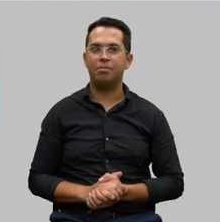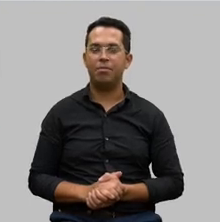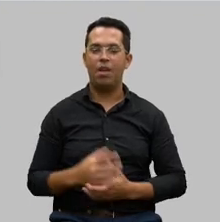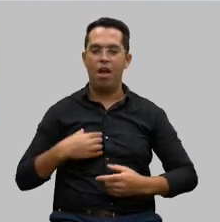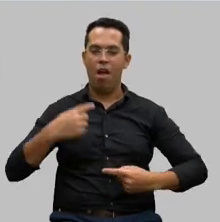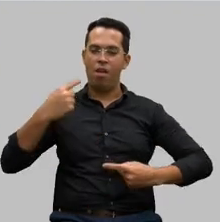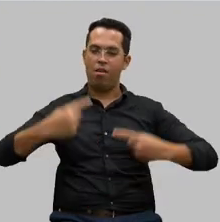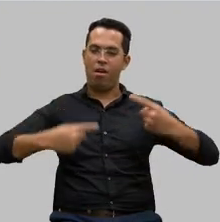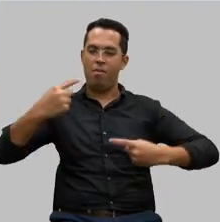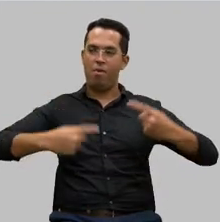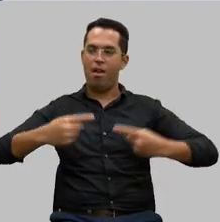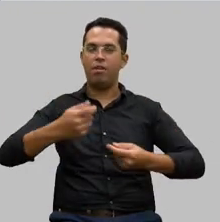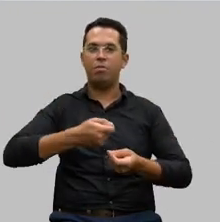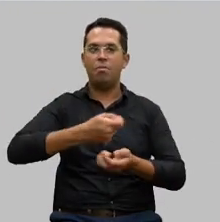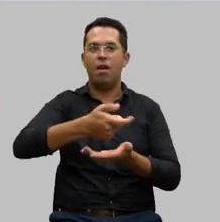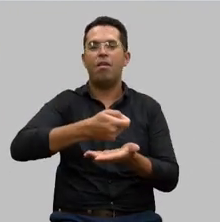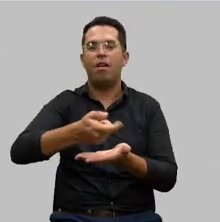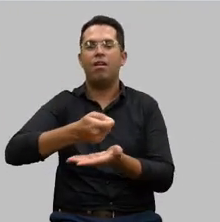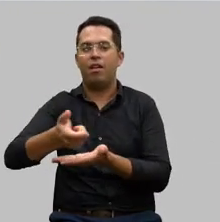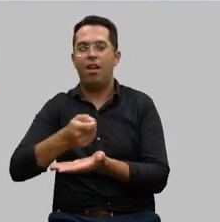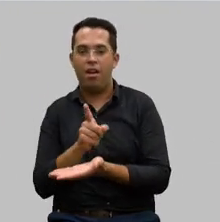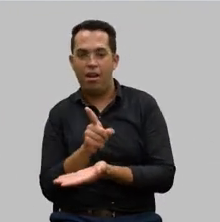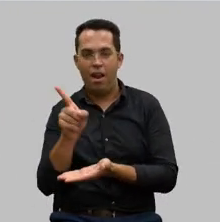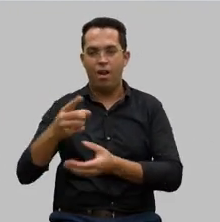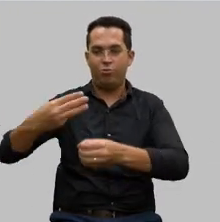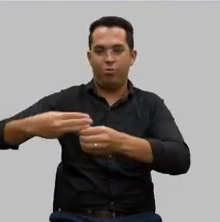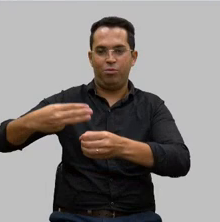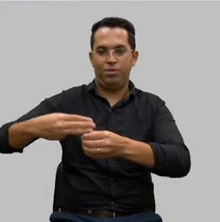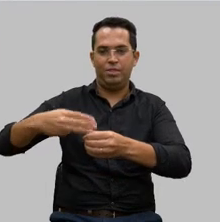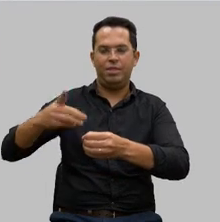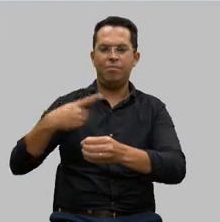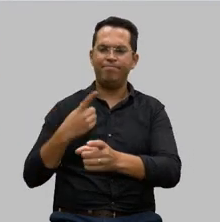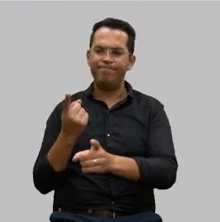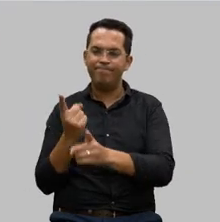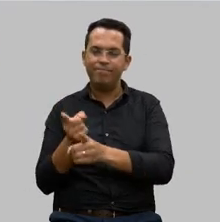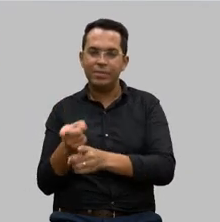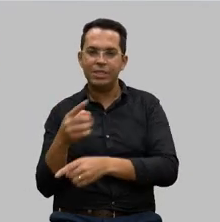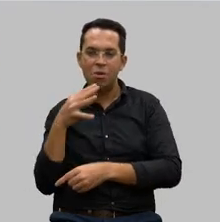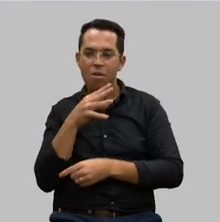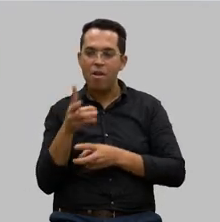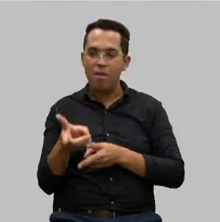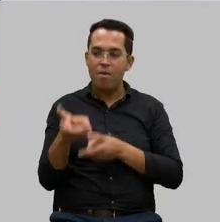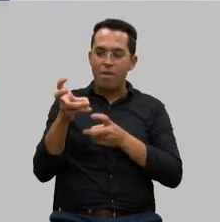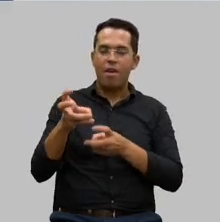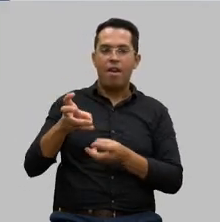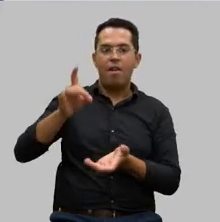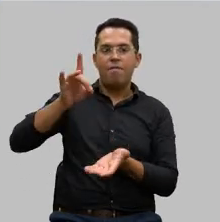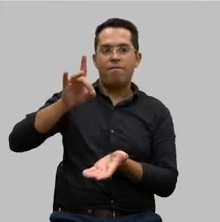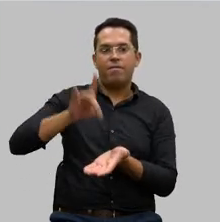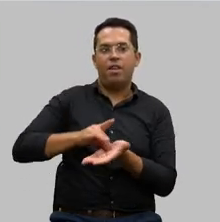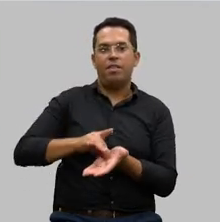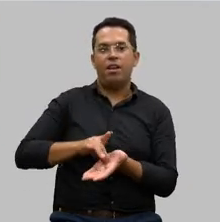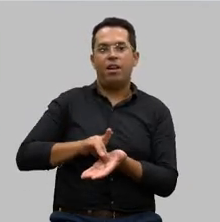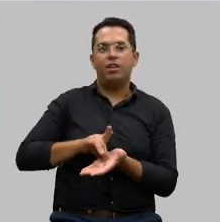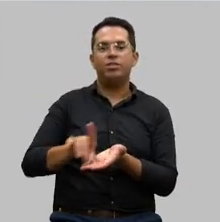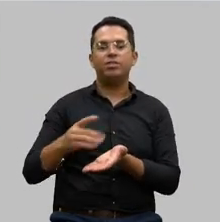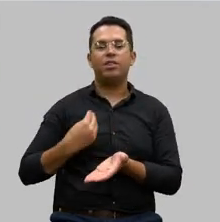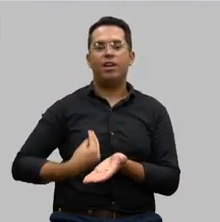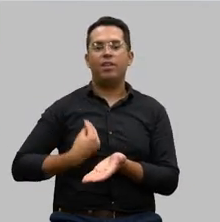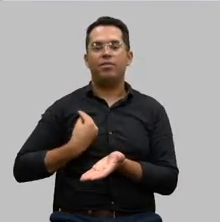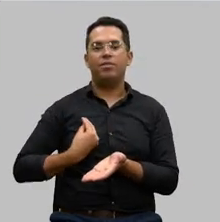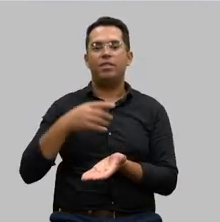Municipal é para mostrar a realidade é para as pessoas vir paraas pessoas conhecer que nós temos nós temos os